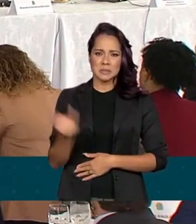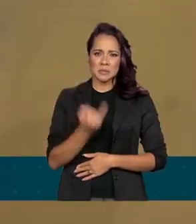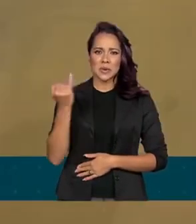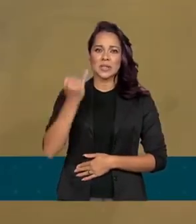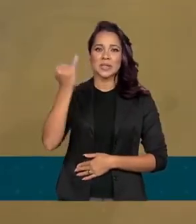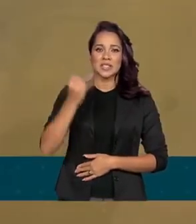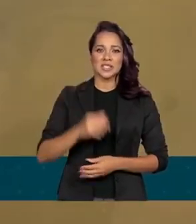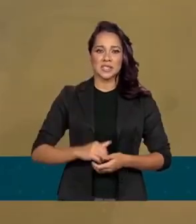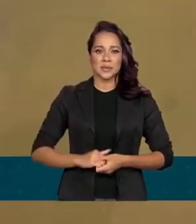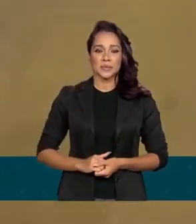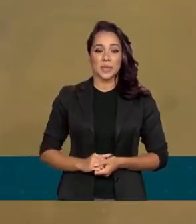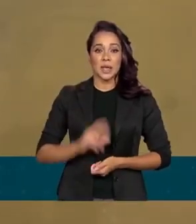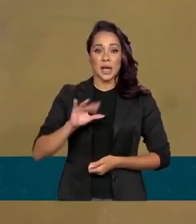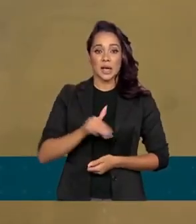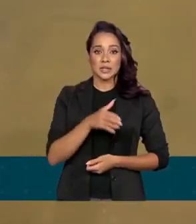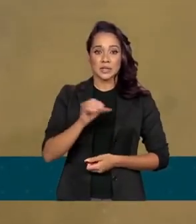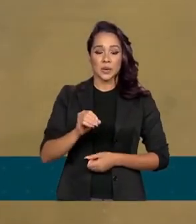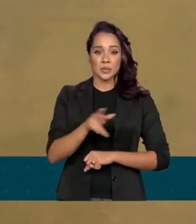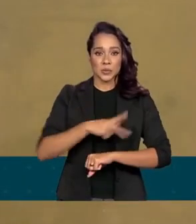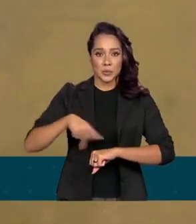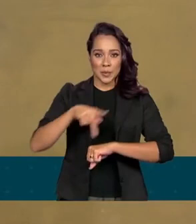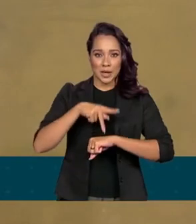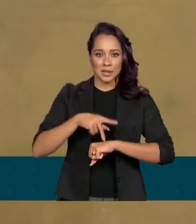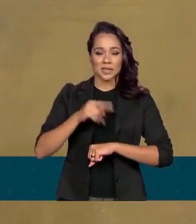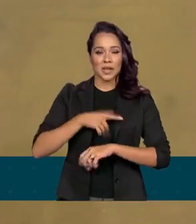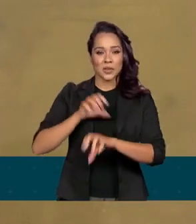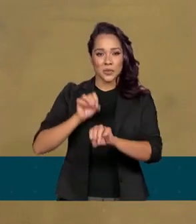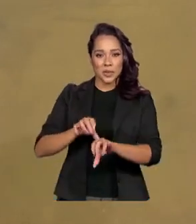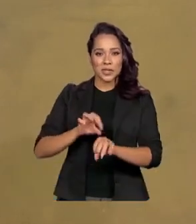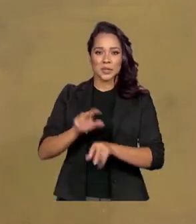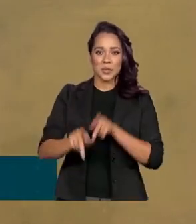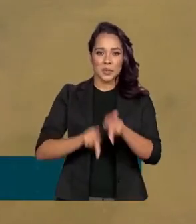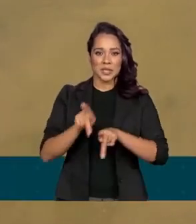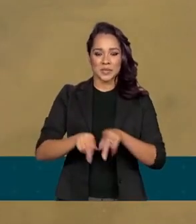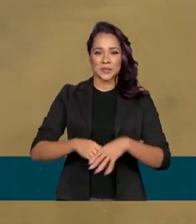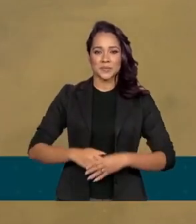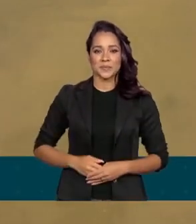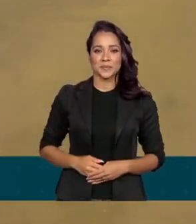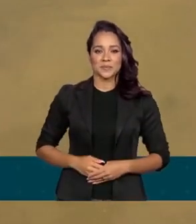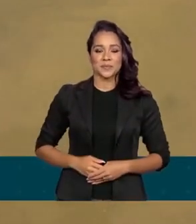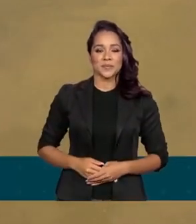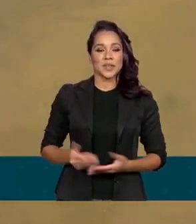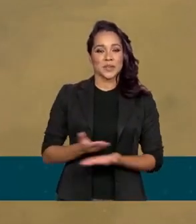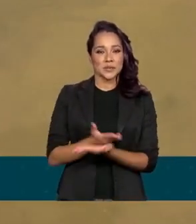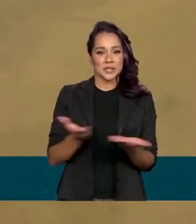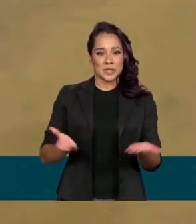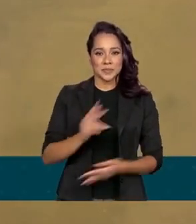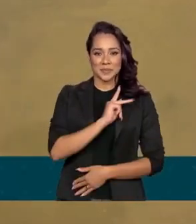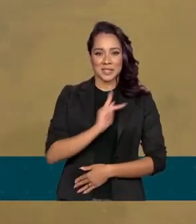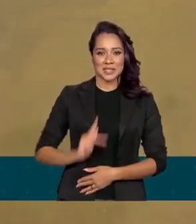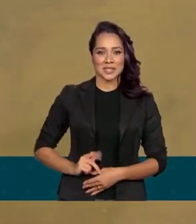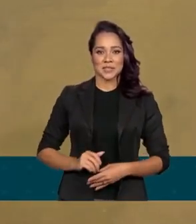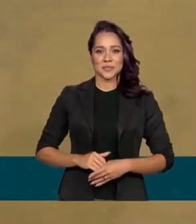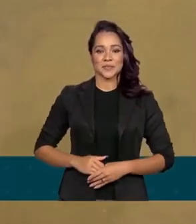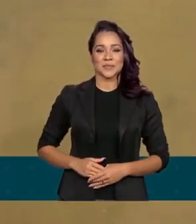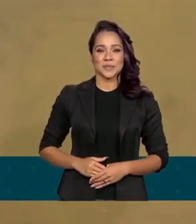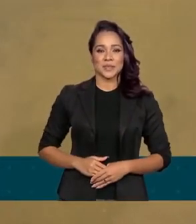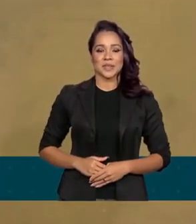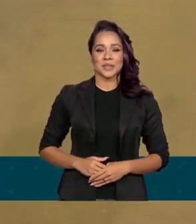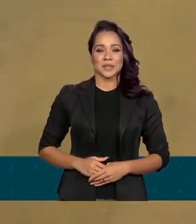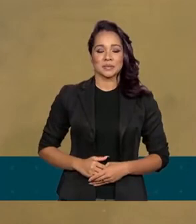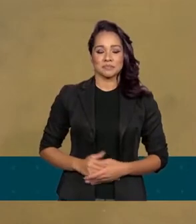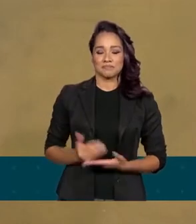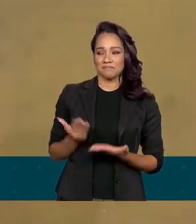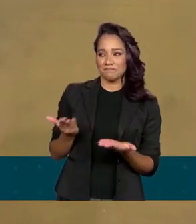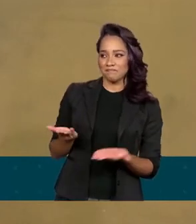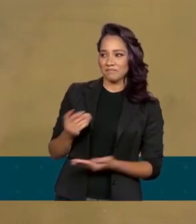importantes ações de um país, que é a educação do seu povo. E você, presidente, que